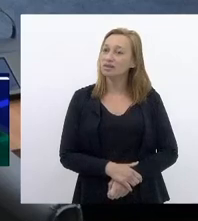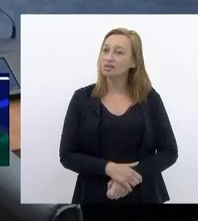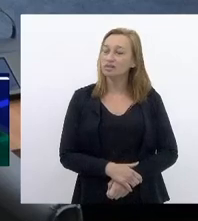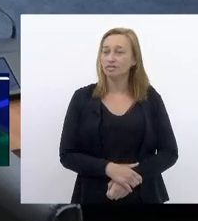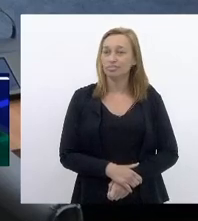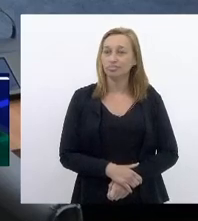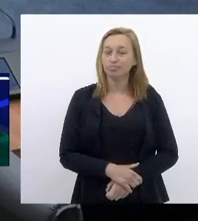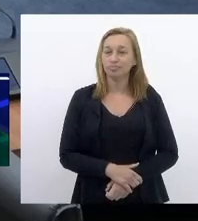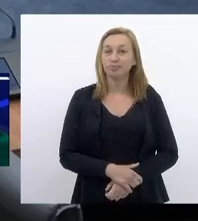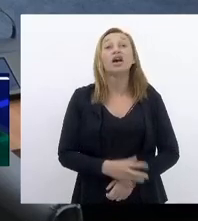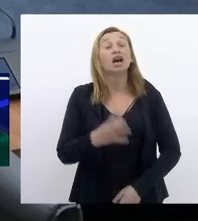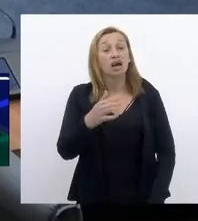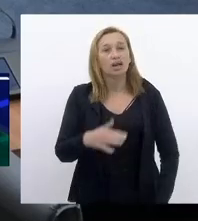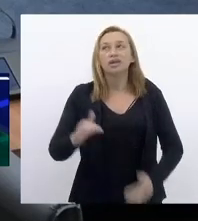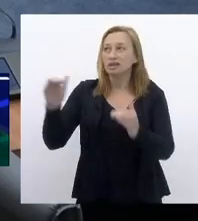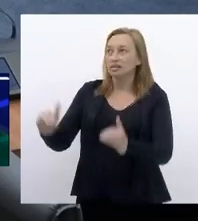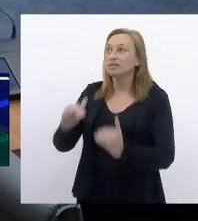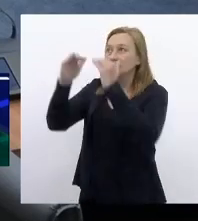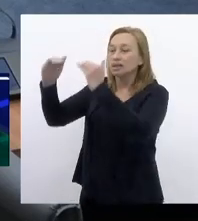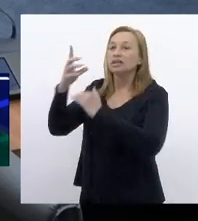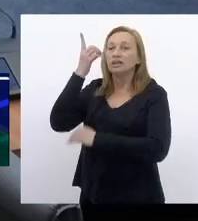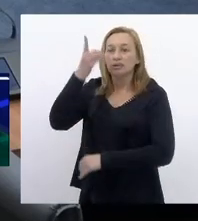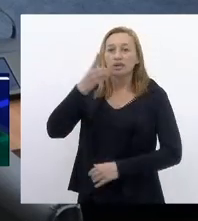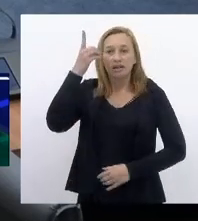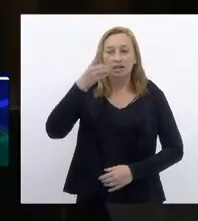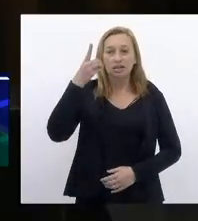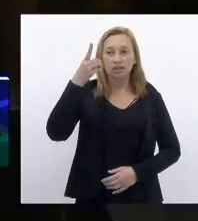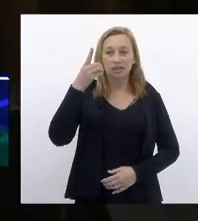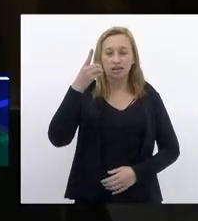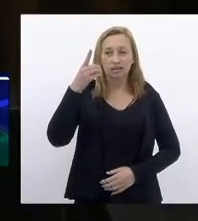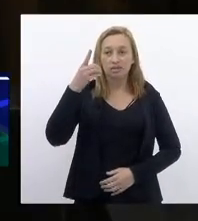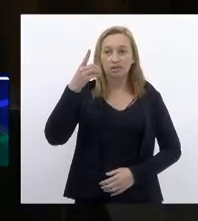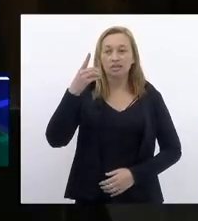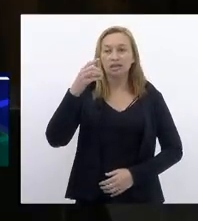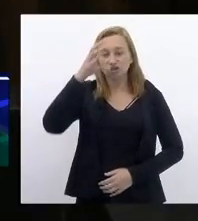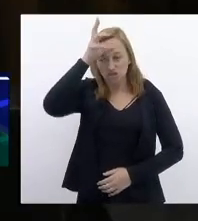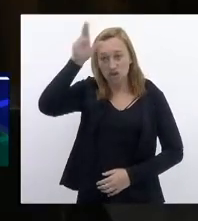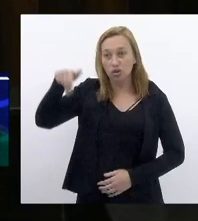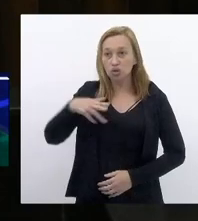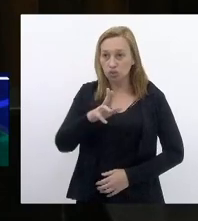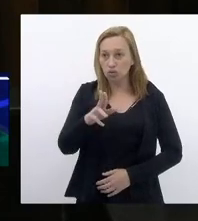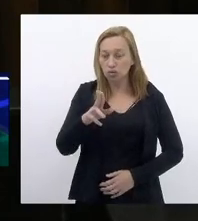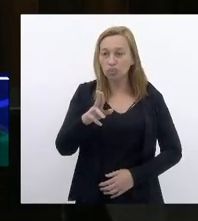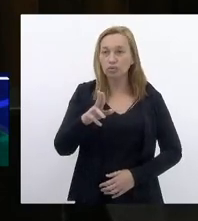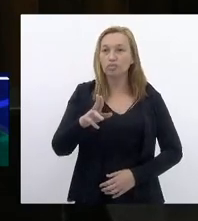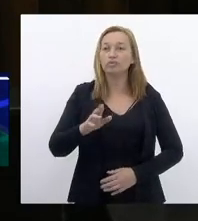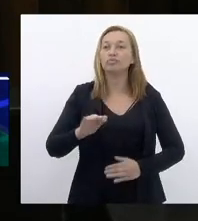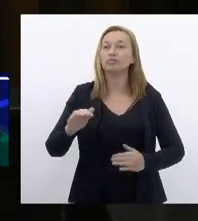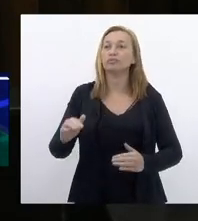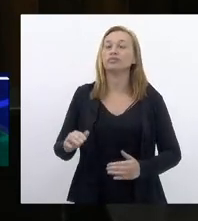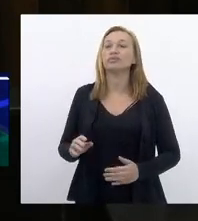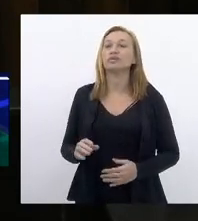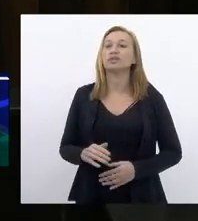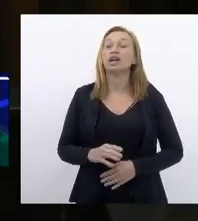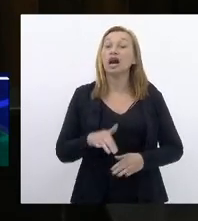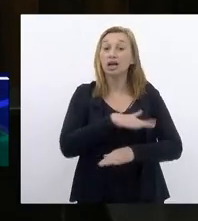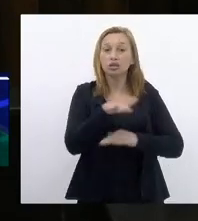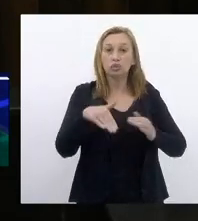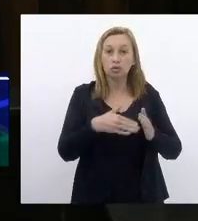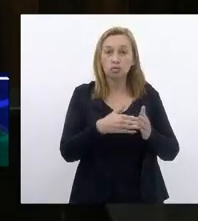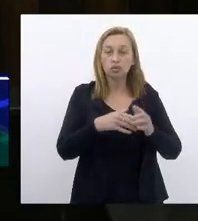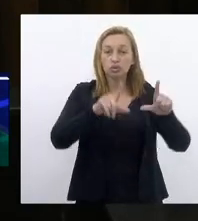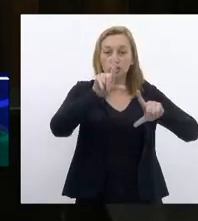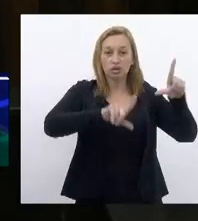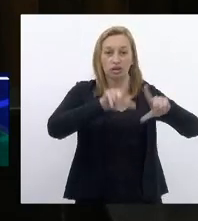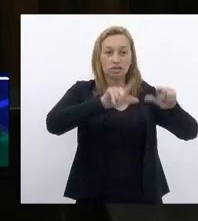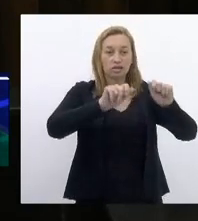Excelentíssima presidente, deputada Tia Ju, deputada Célia Jordão, que está aqui conosco, a todos que nos assistem pela TV